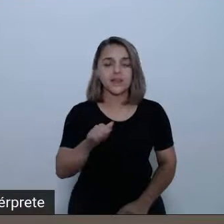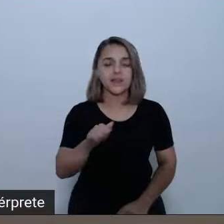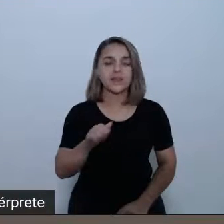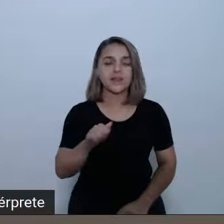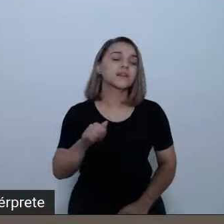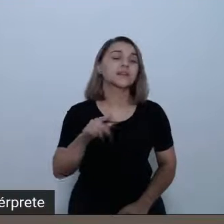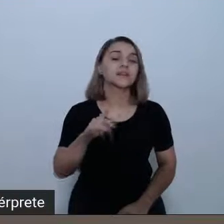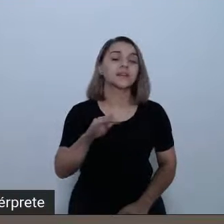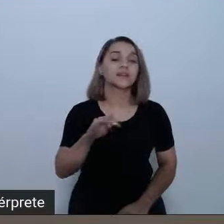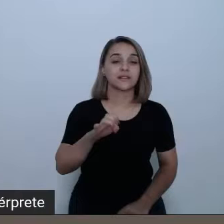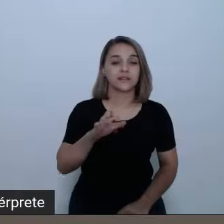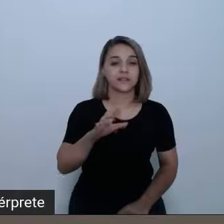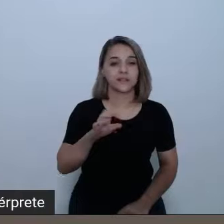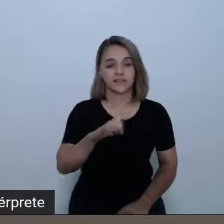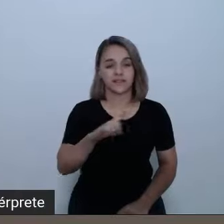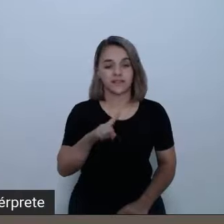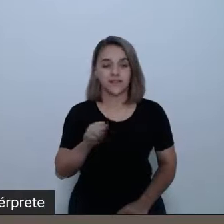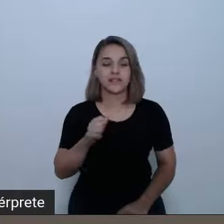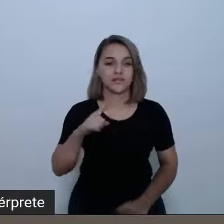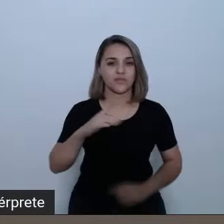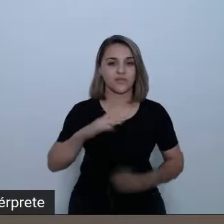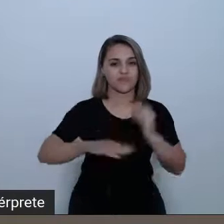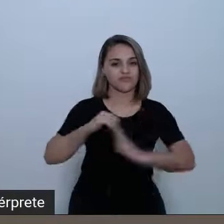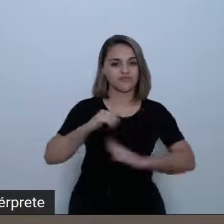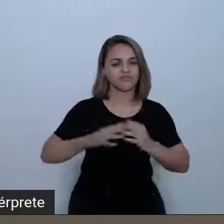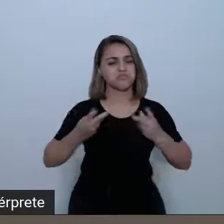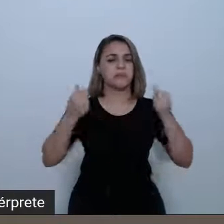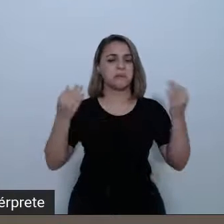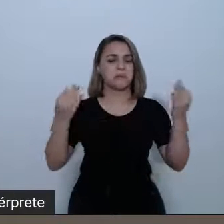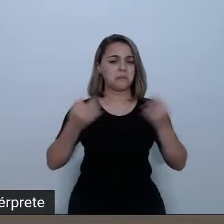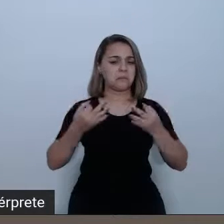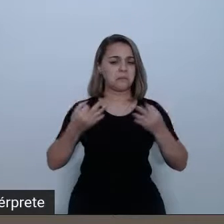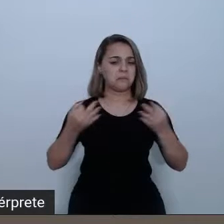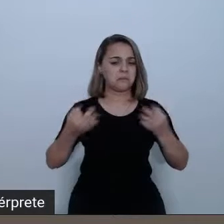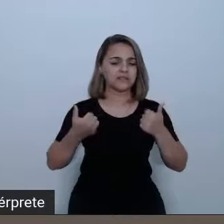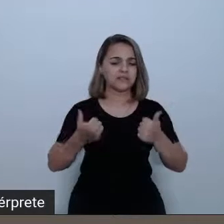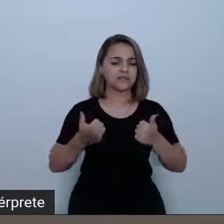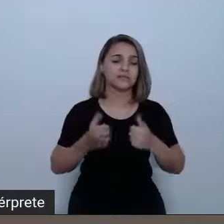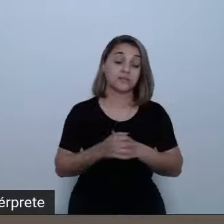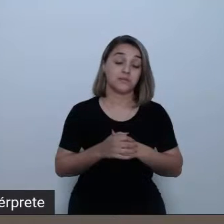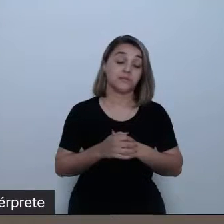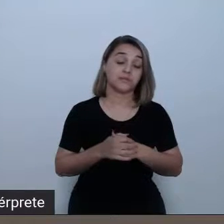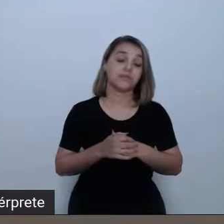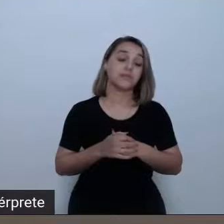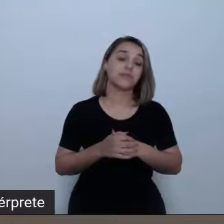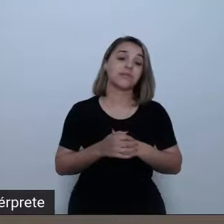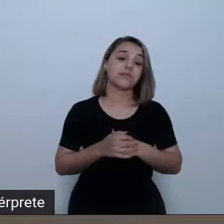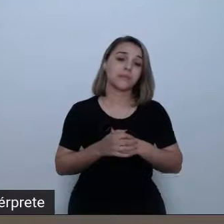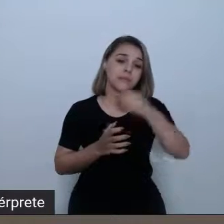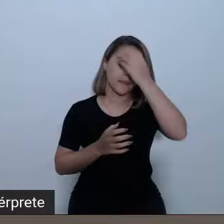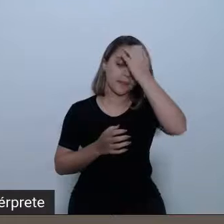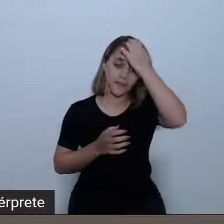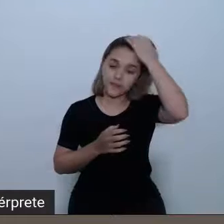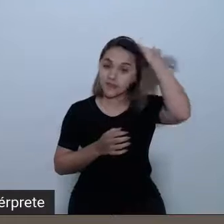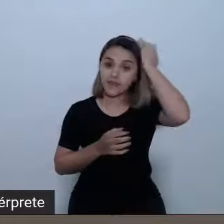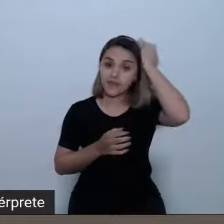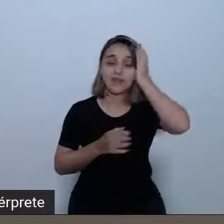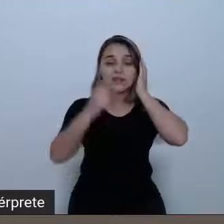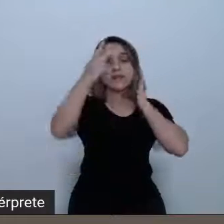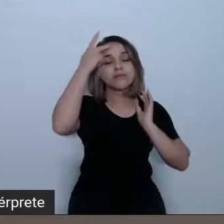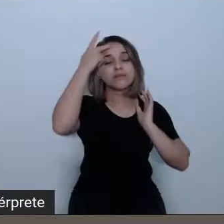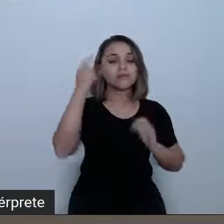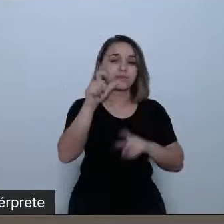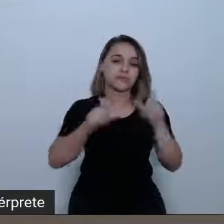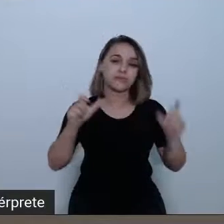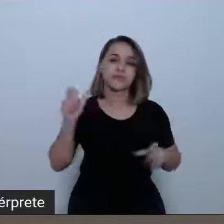Fotoclube, que resgatou esse material, porque ele, há pessoas fantásticas, como ele, eu posso esquecer,